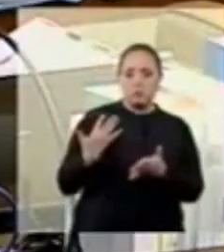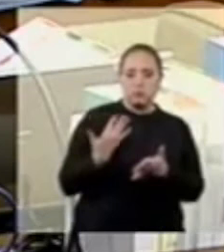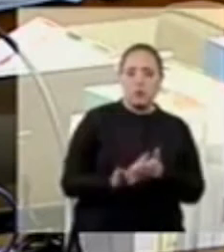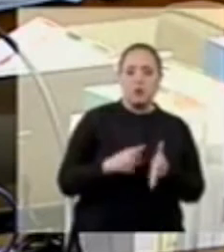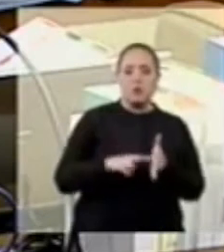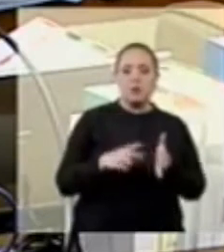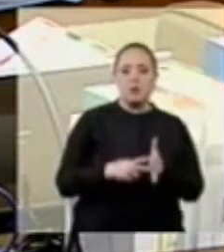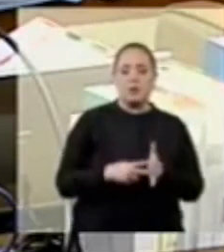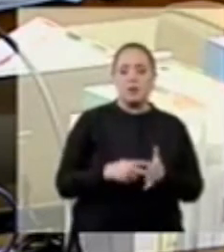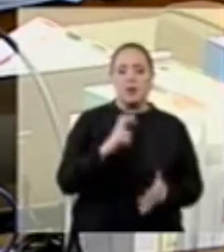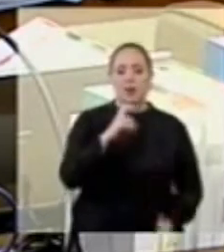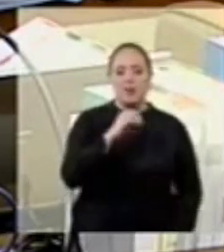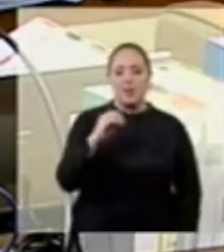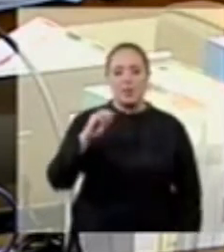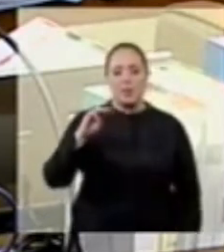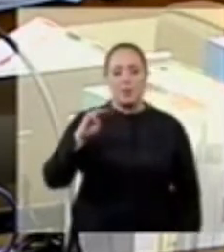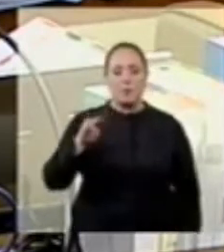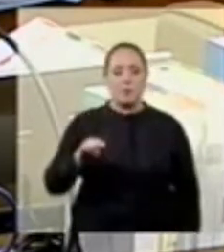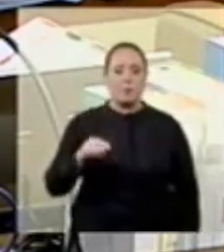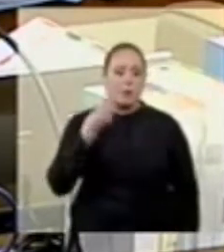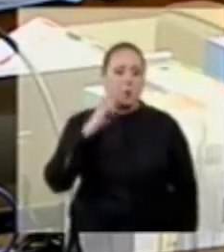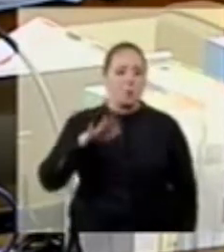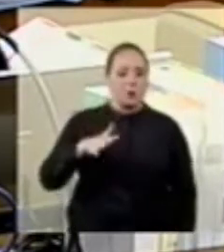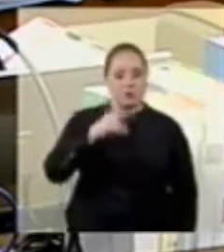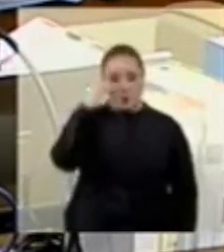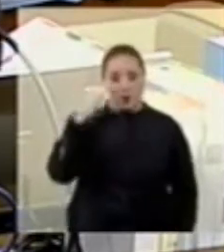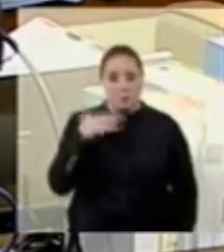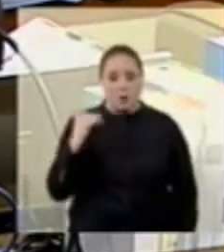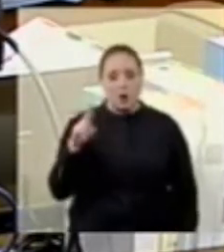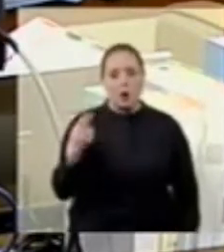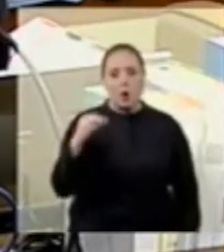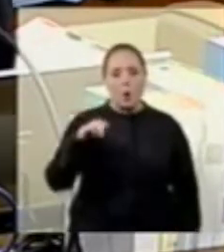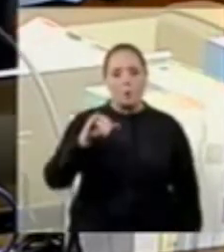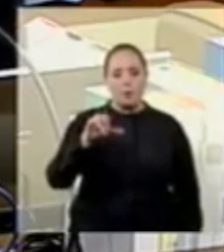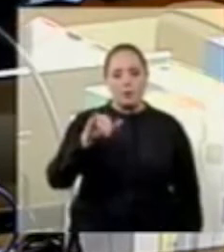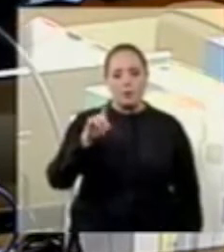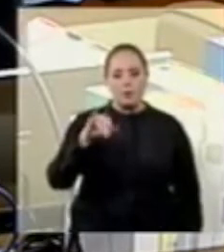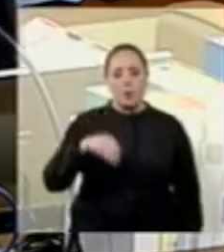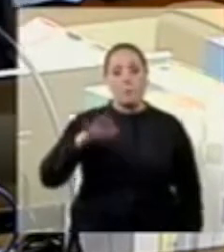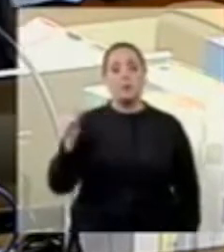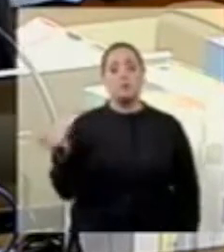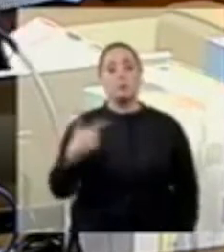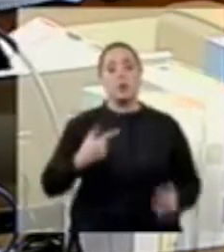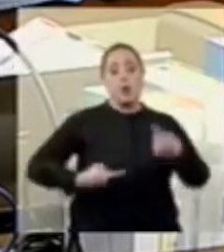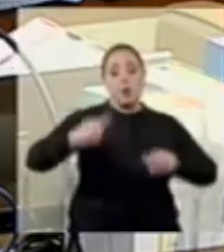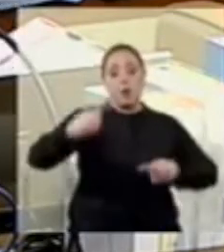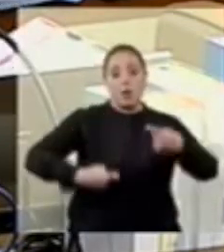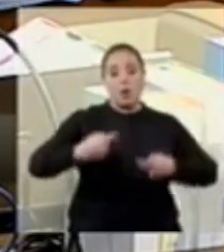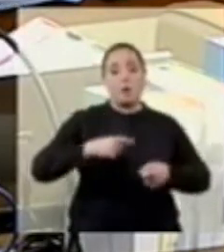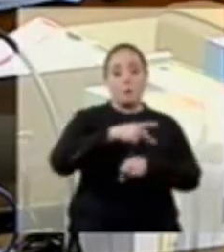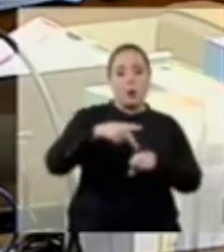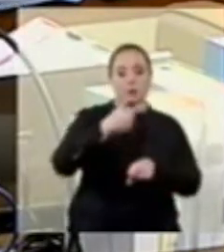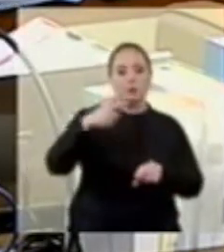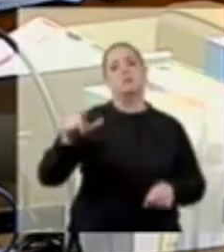mais de meio milhão de homicídios é mais do que guerra do iraque é mais do que guerra na síria